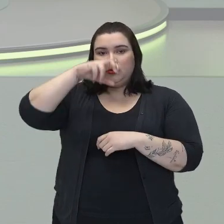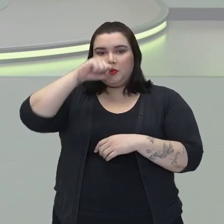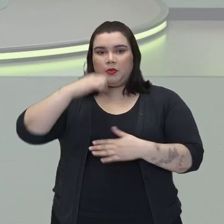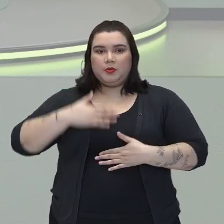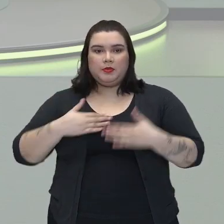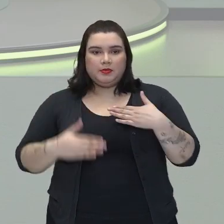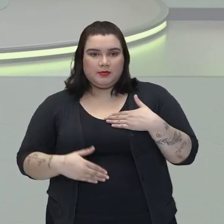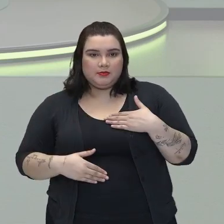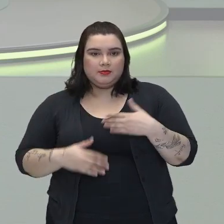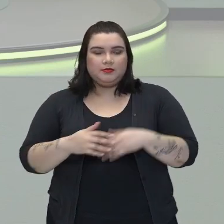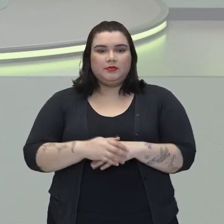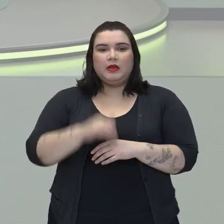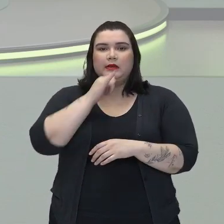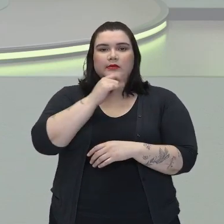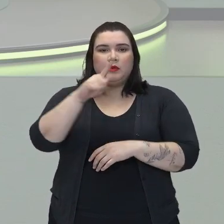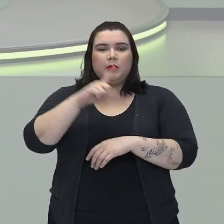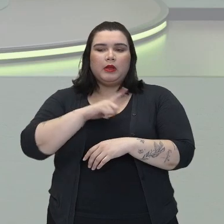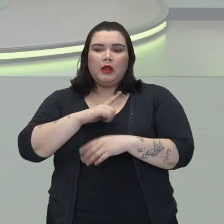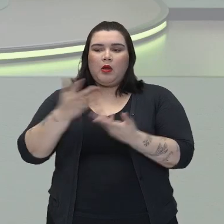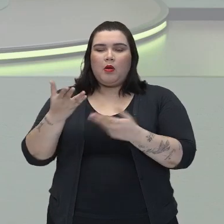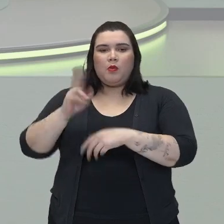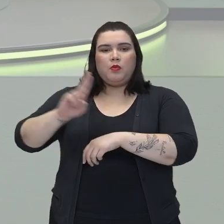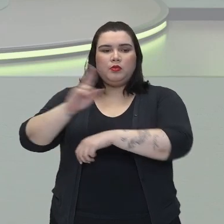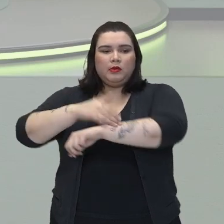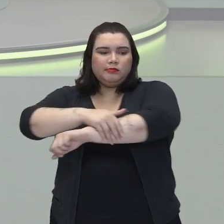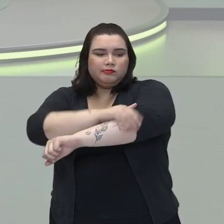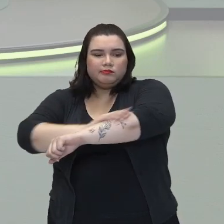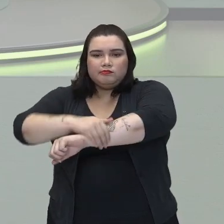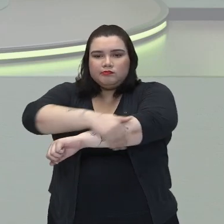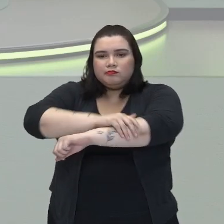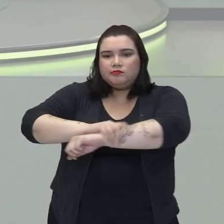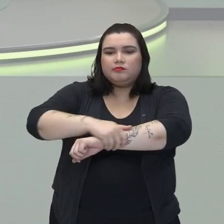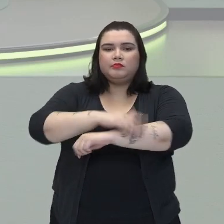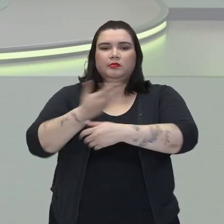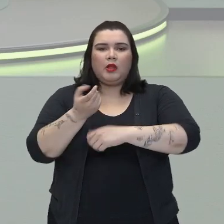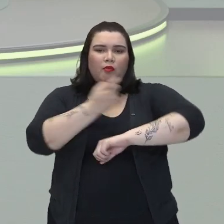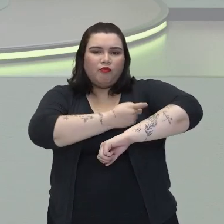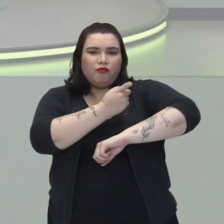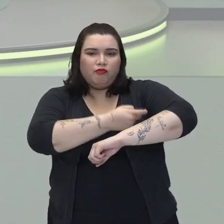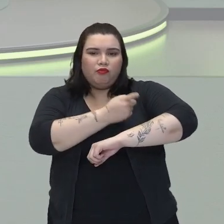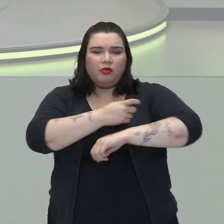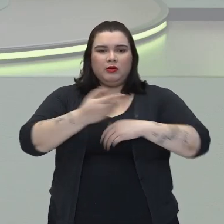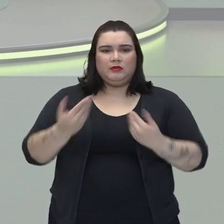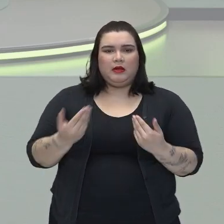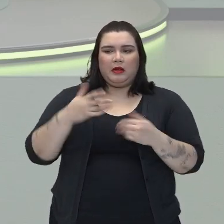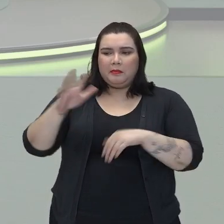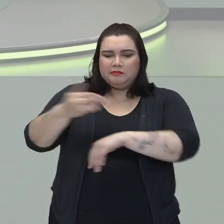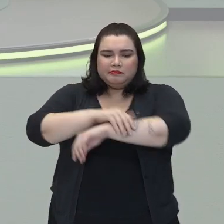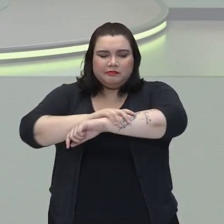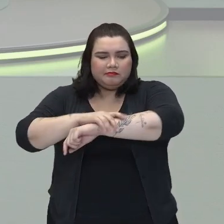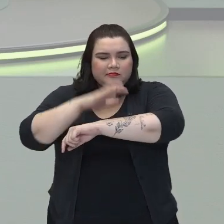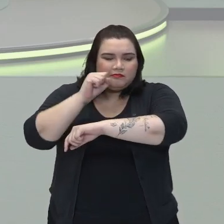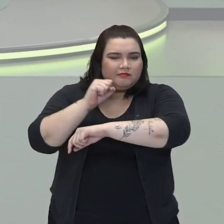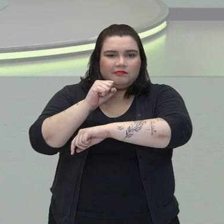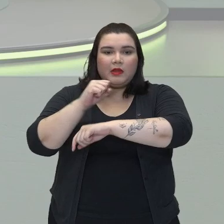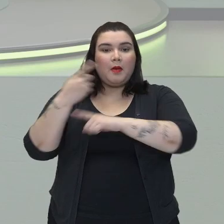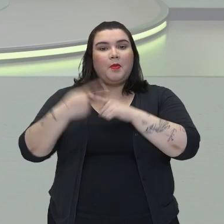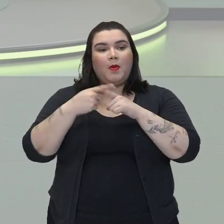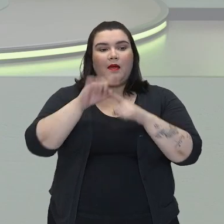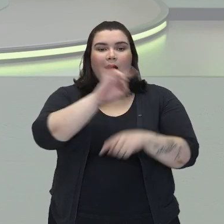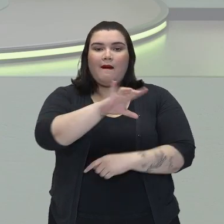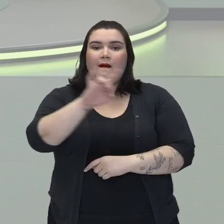você, por exemplo, passa um hidratante, um desodorante, sente numa pessoa, vai tentar passar em você, não ficou legal em mim, porque cada um